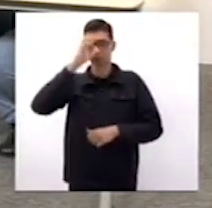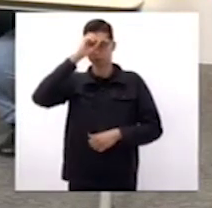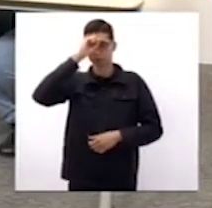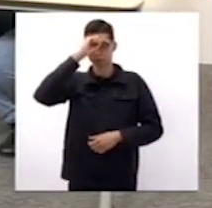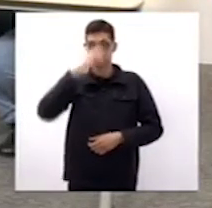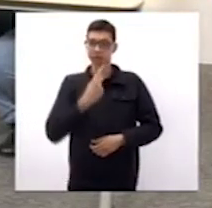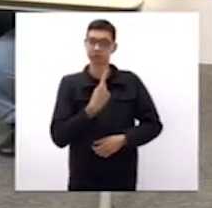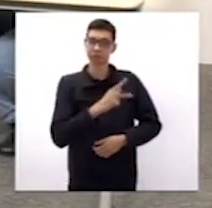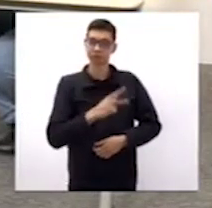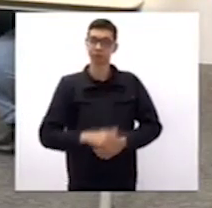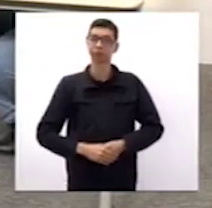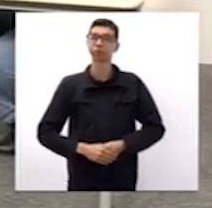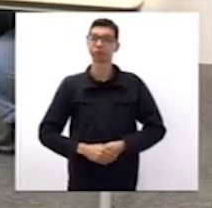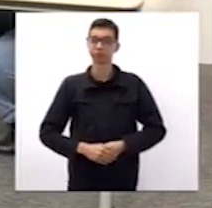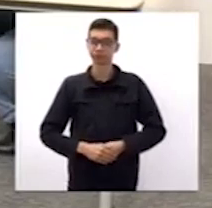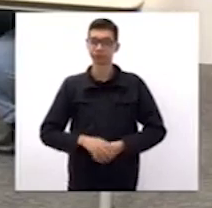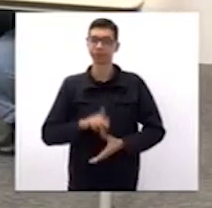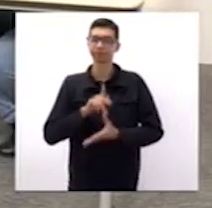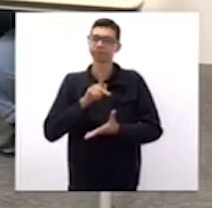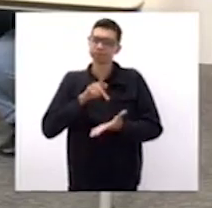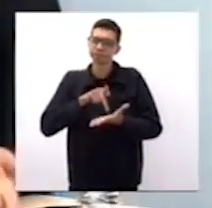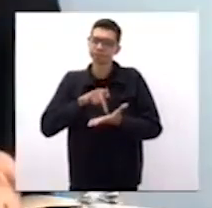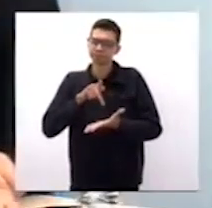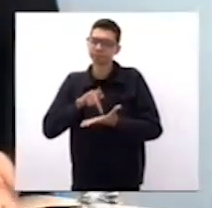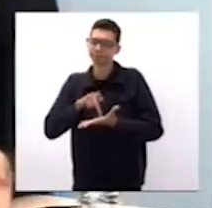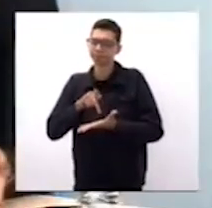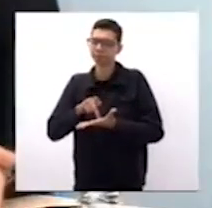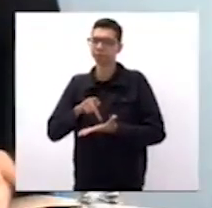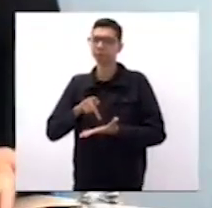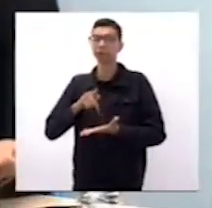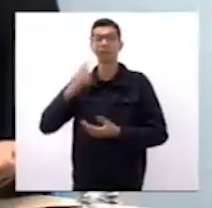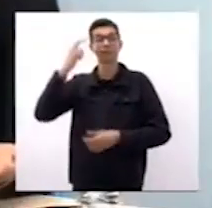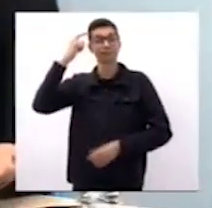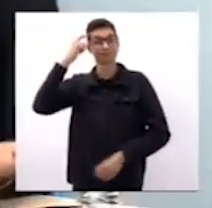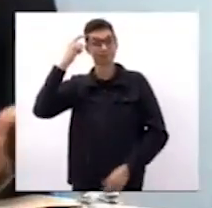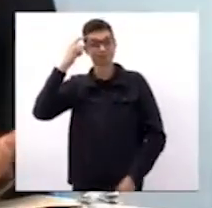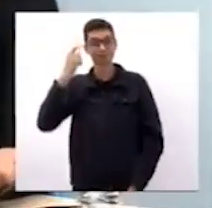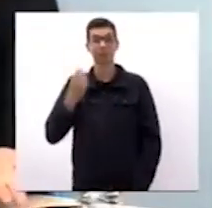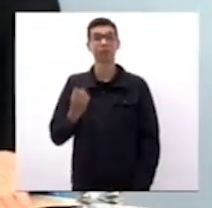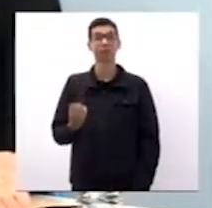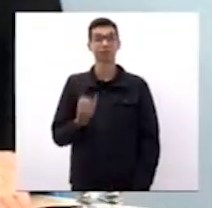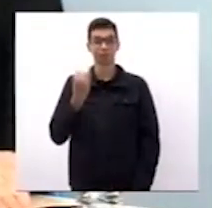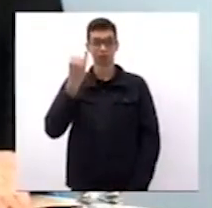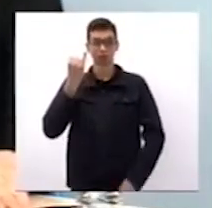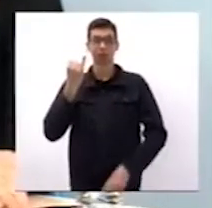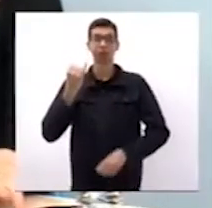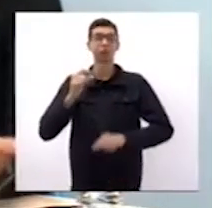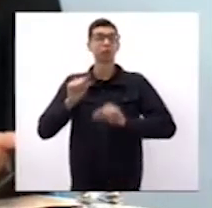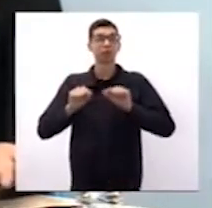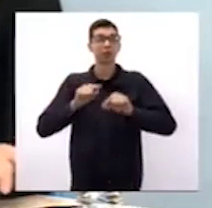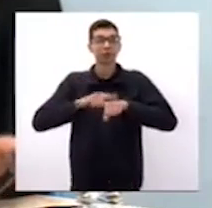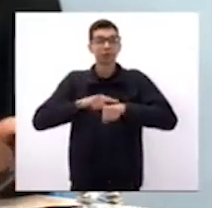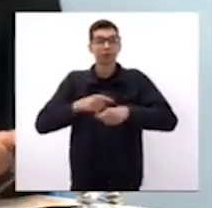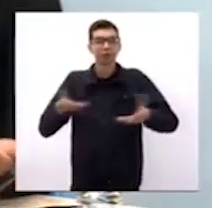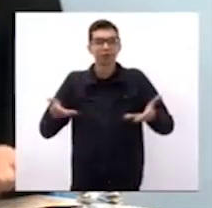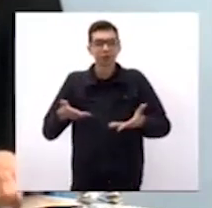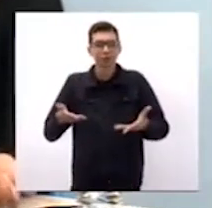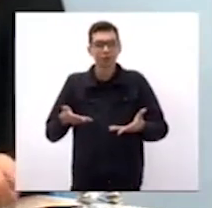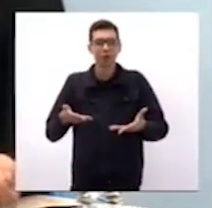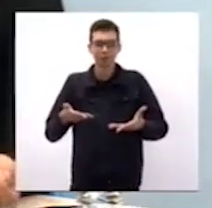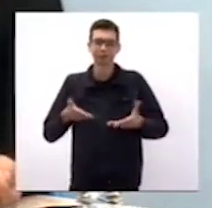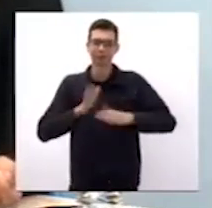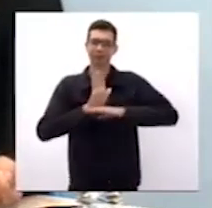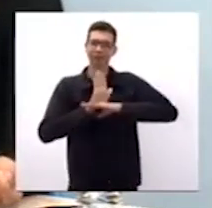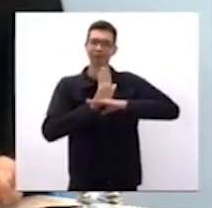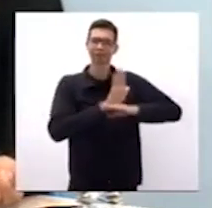Isso faz pensar, né, o quanto é importante que esse momento também está ajudando, né, nessa autonomia que o aluno